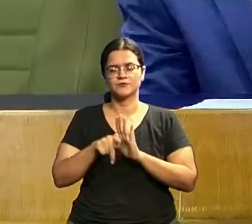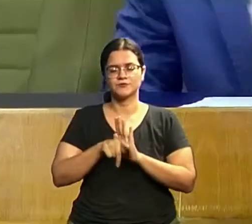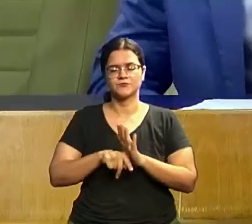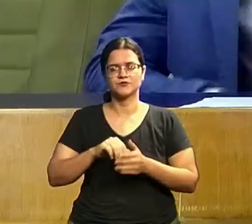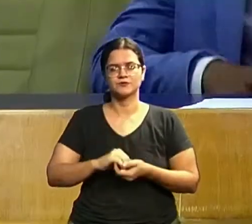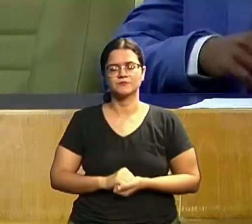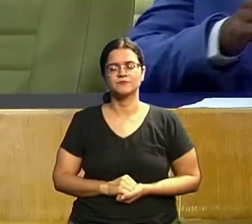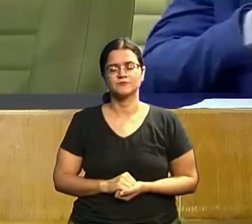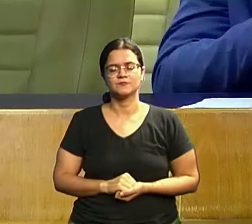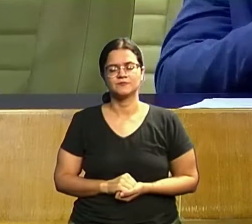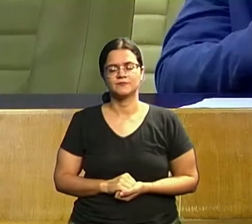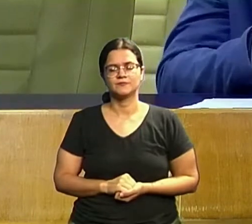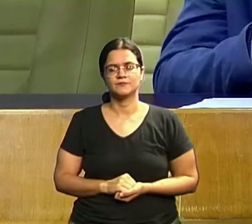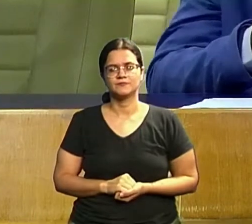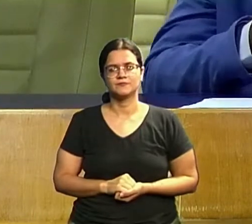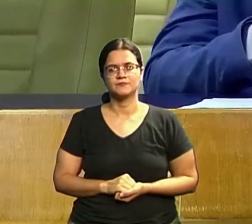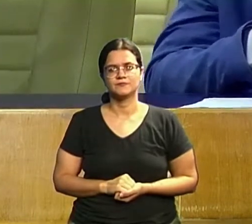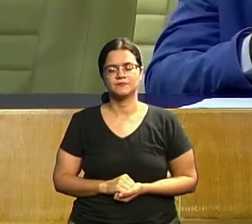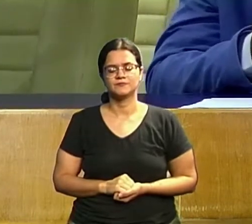seguinte. Próximo projeto.